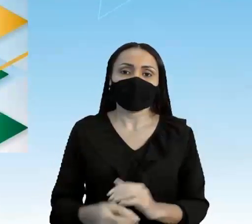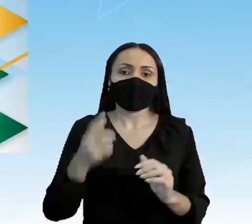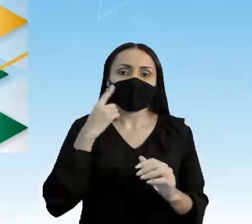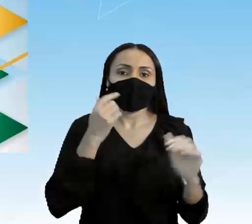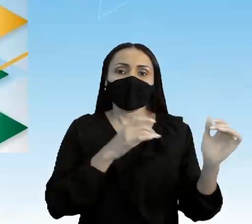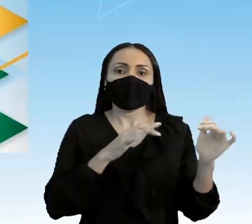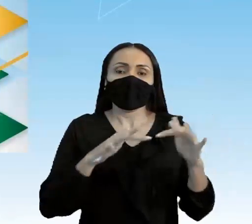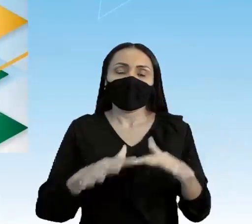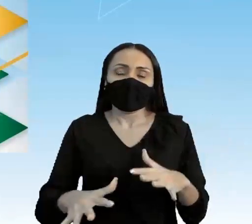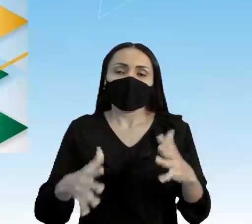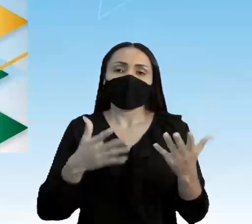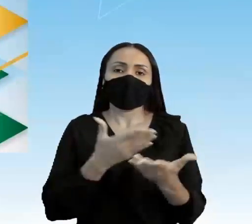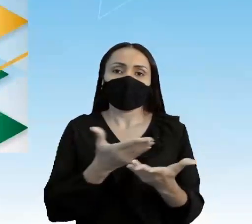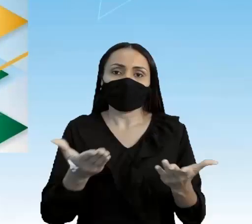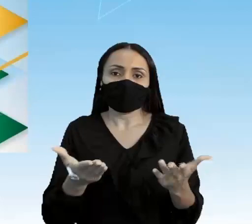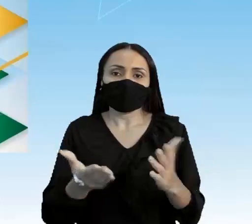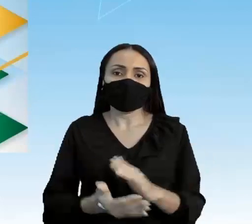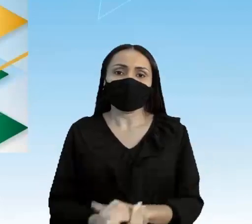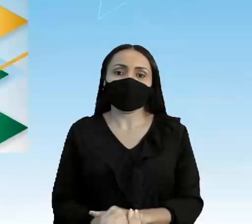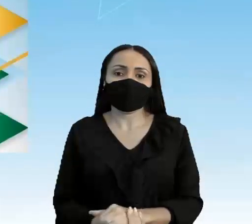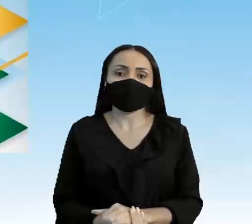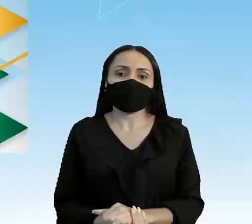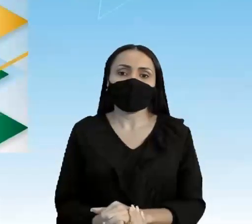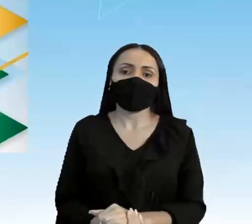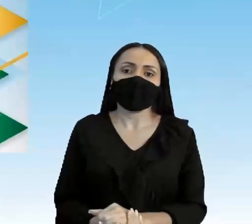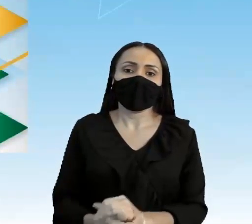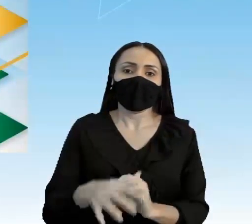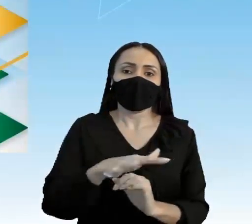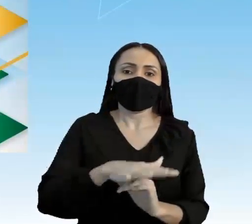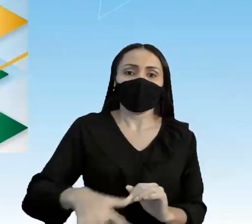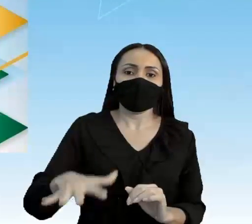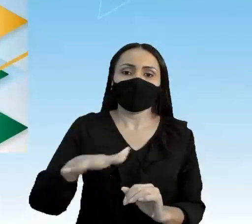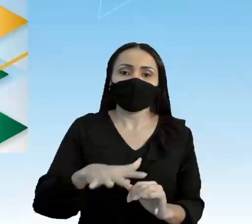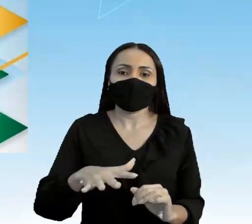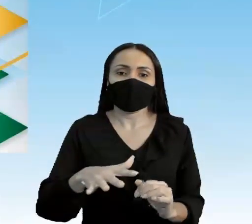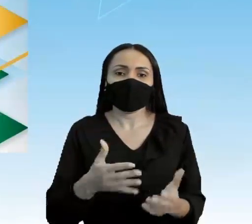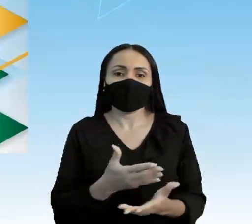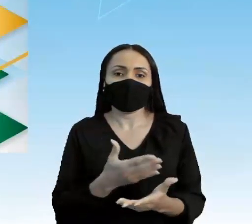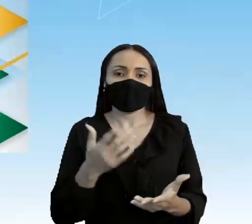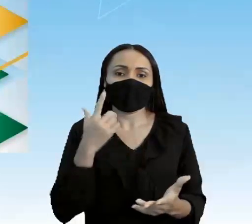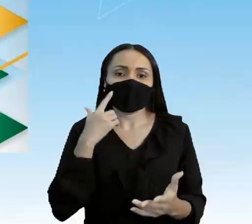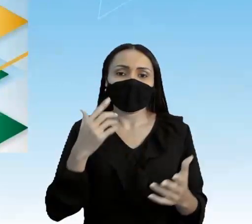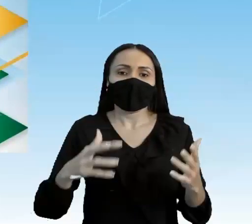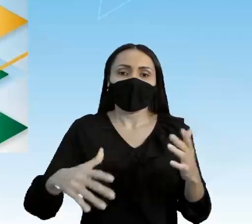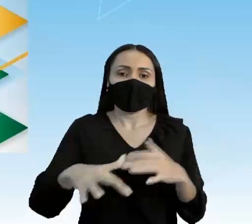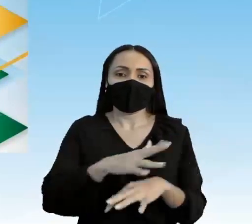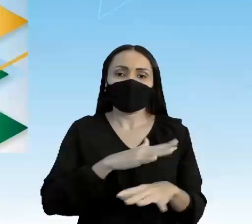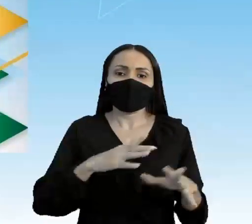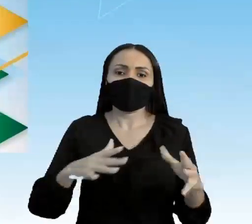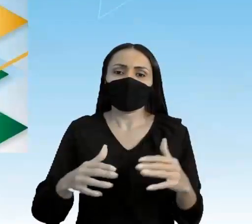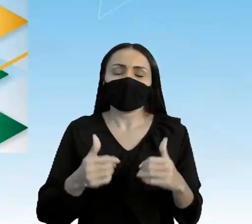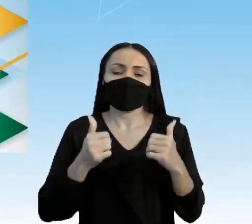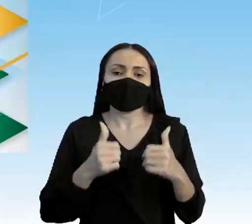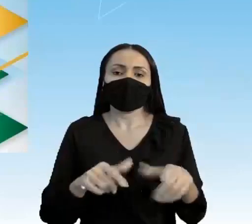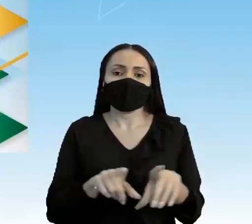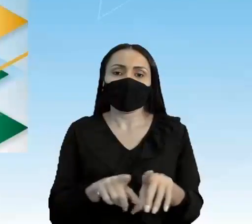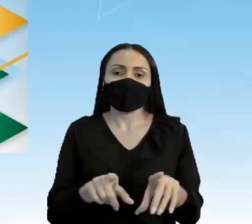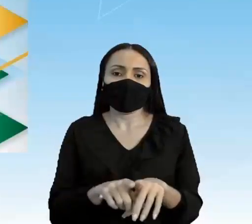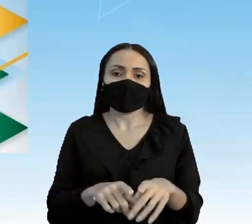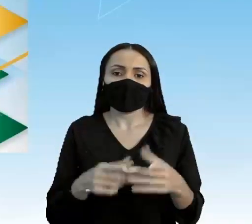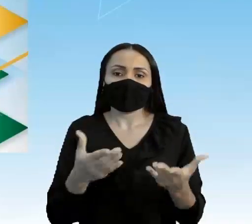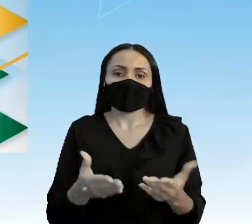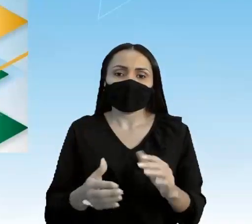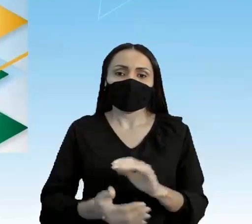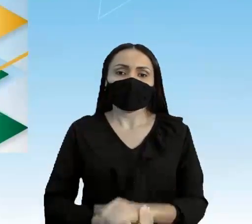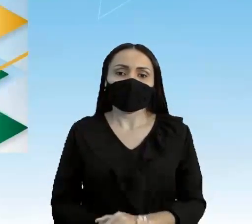das colônias, liderados pelos crioulos, né, em cidades como Caracas, Buenos Aires,